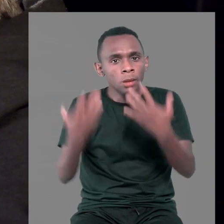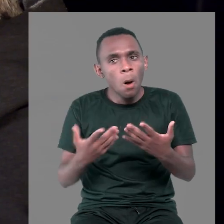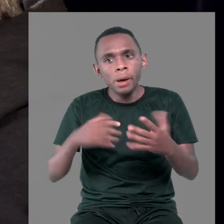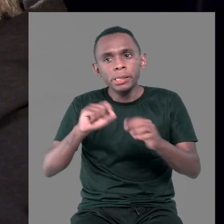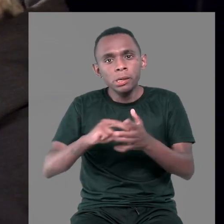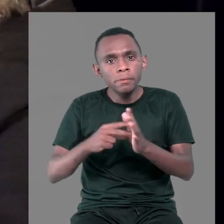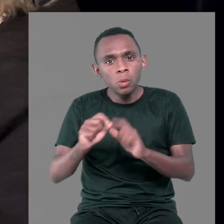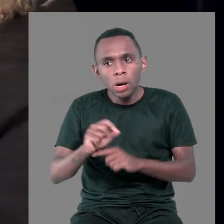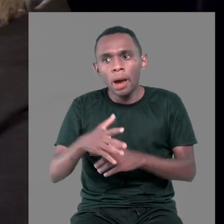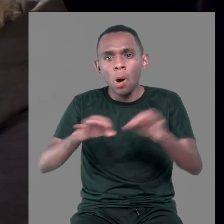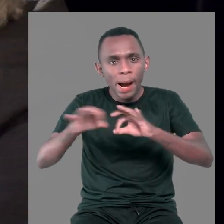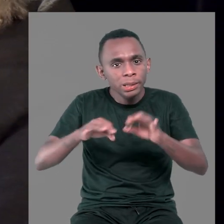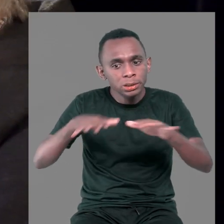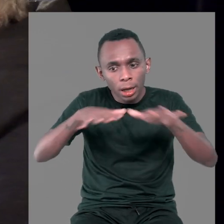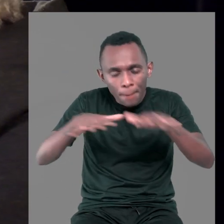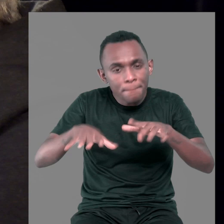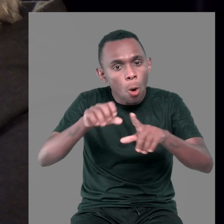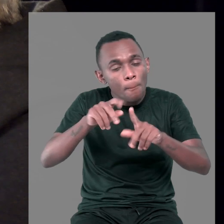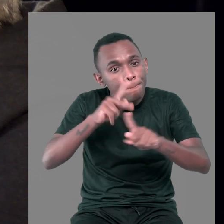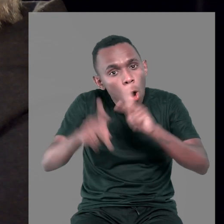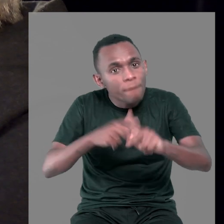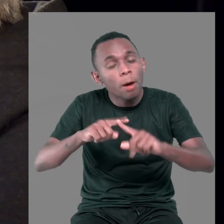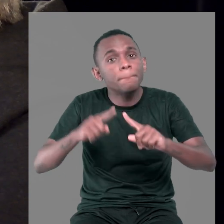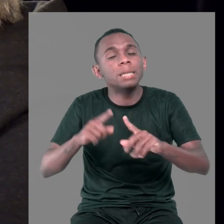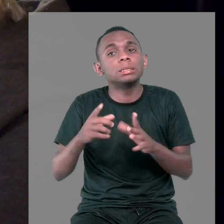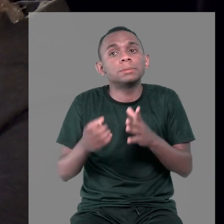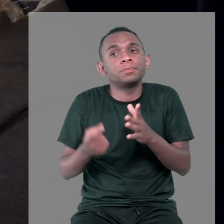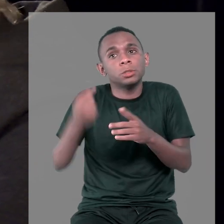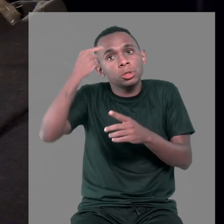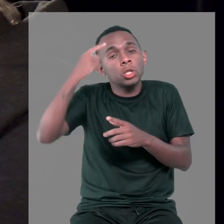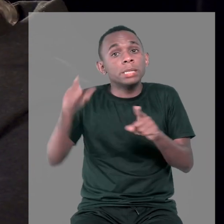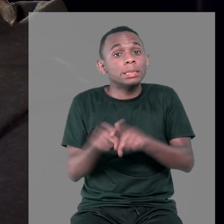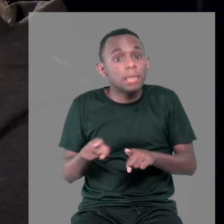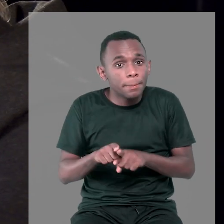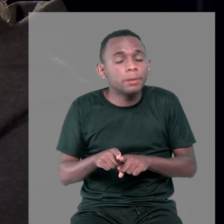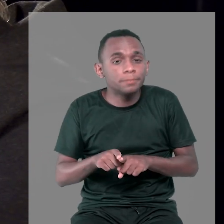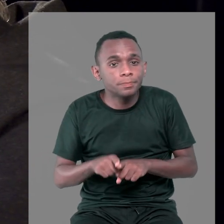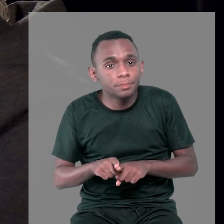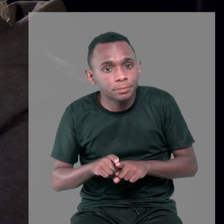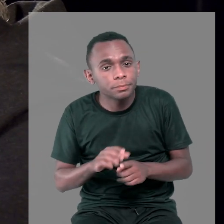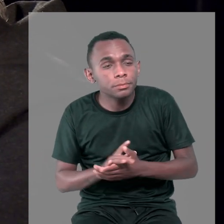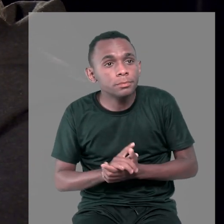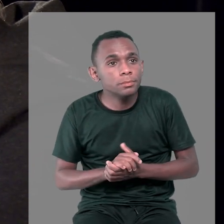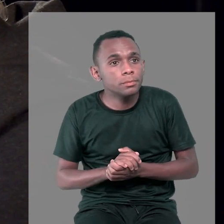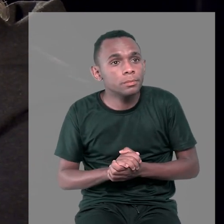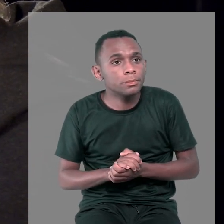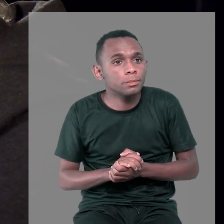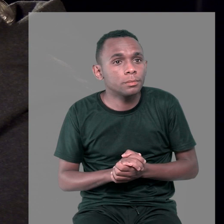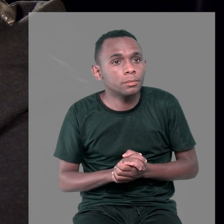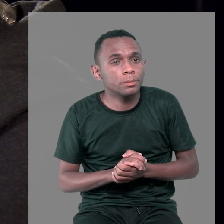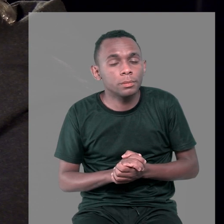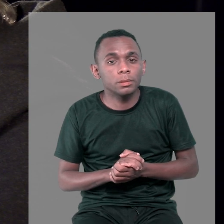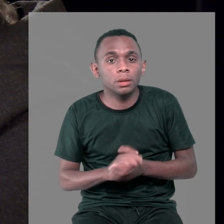negativo da experiência democrática. O que eu quero dizer com isso? O que eu quero dizer